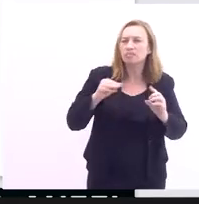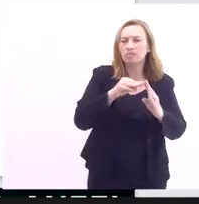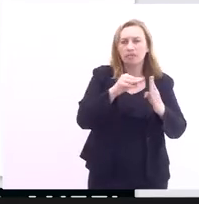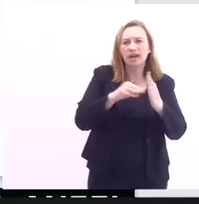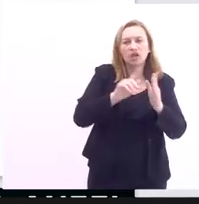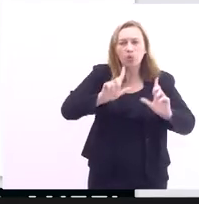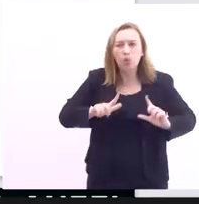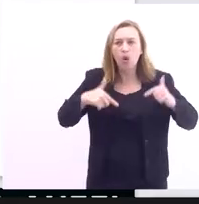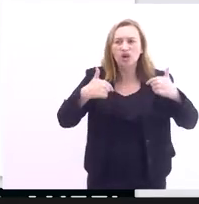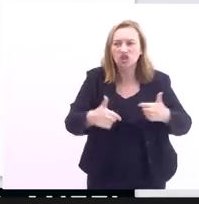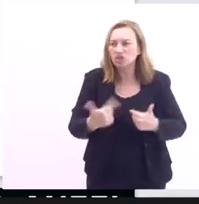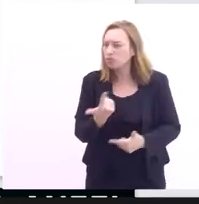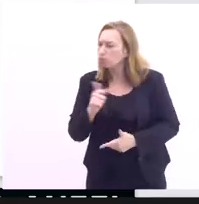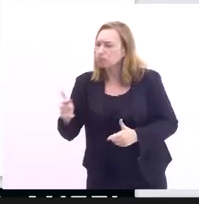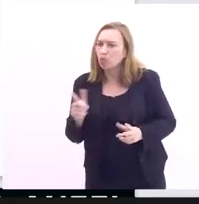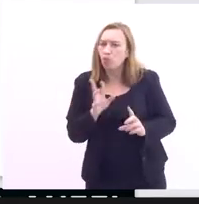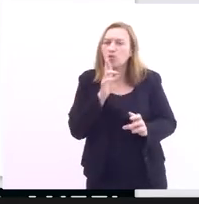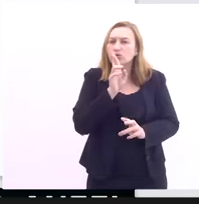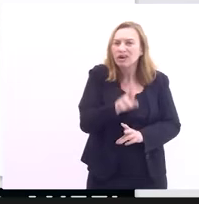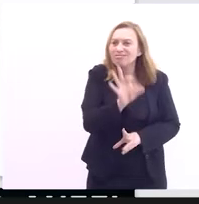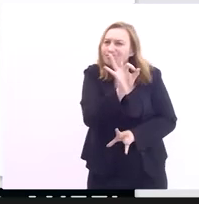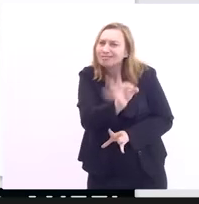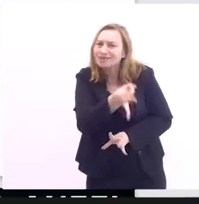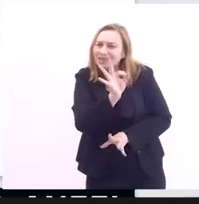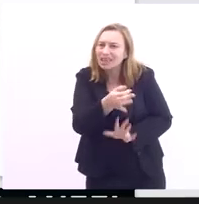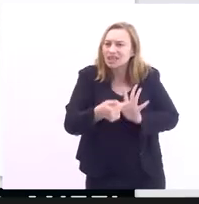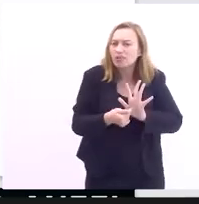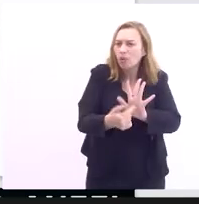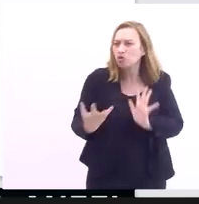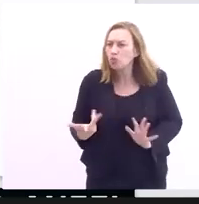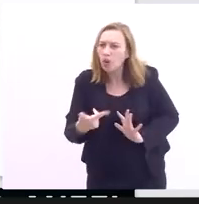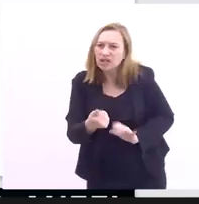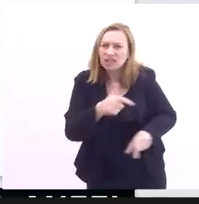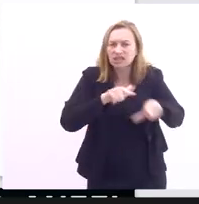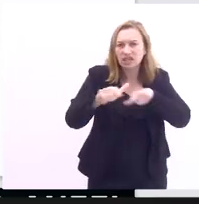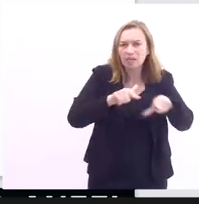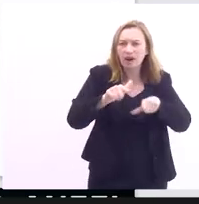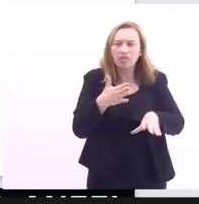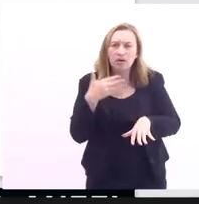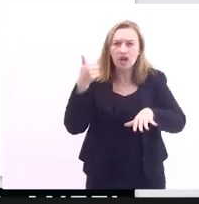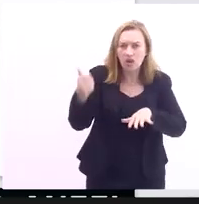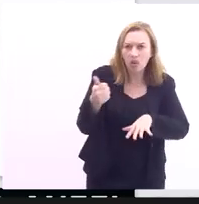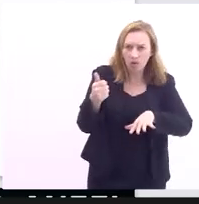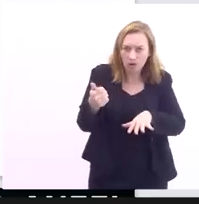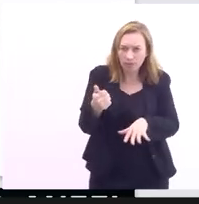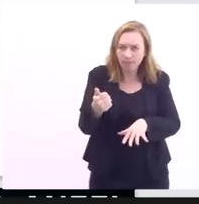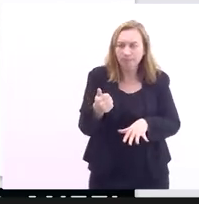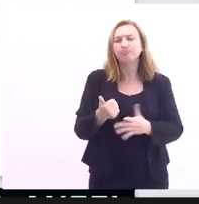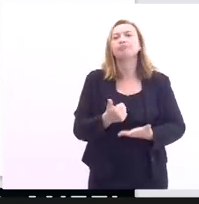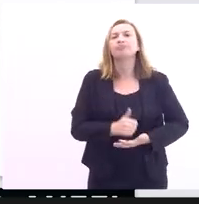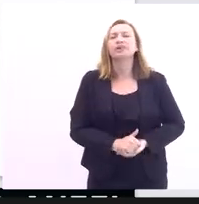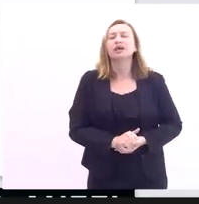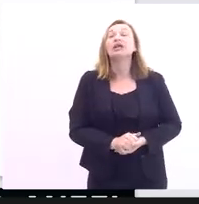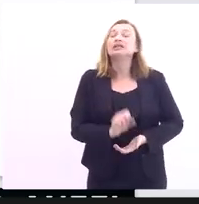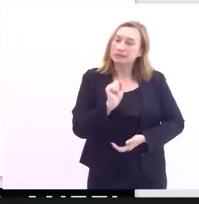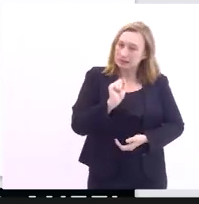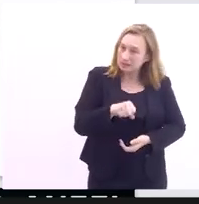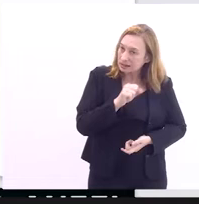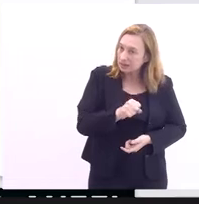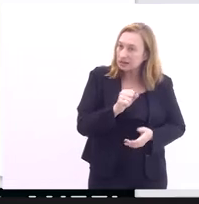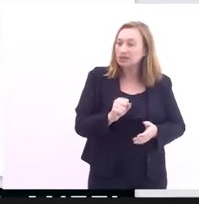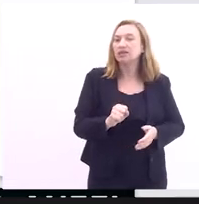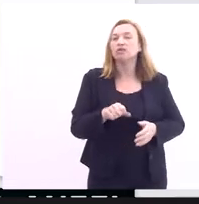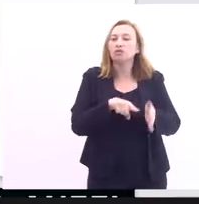ações, não tem um resultado expressivo que demonstre uma qualidade no serviço, uma melhora expressiva na qualidade de serviço, aí sim passa para uma